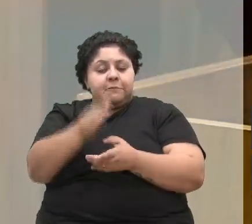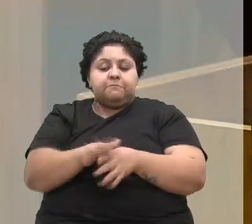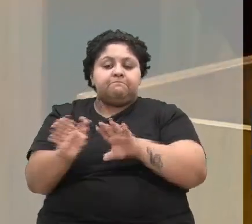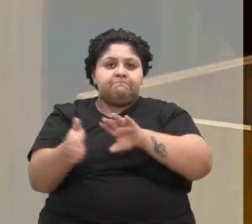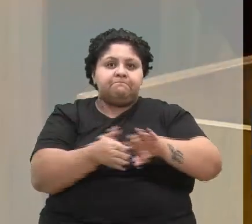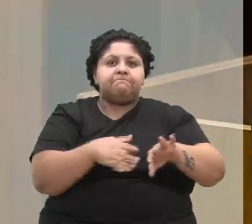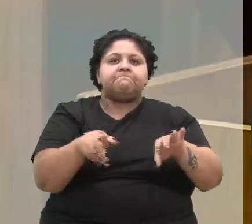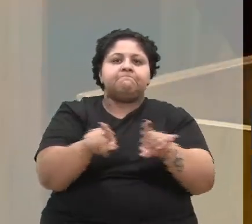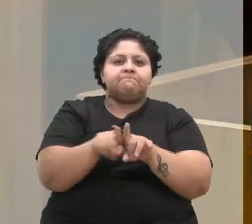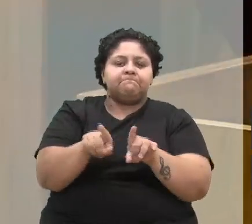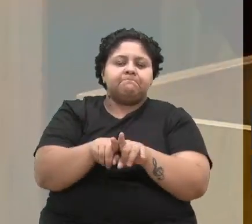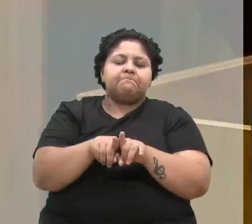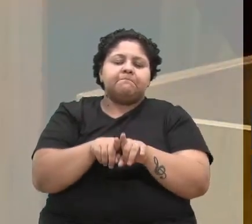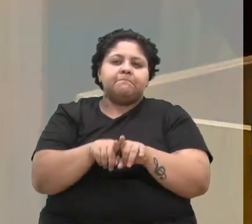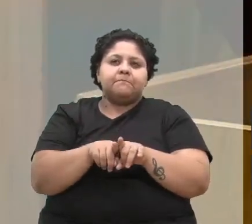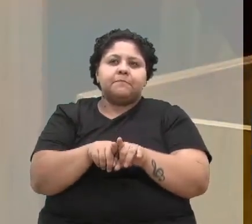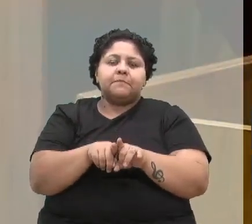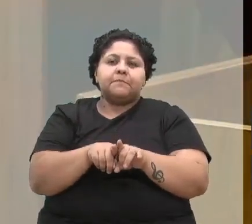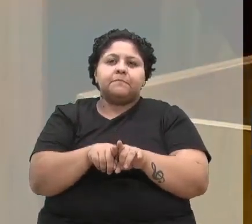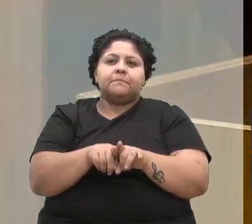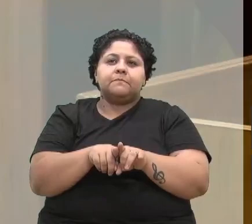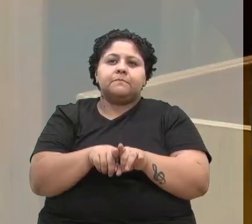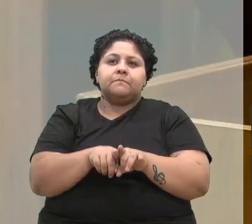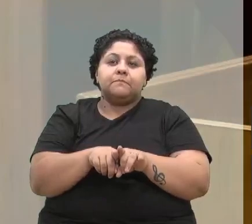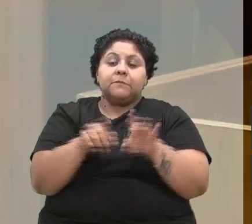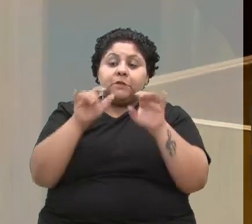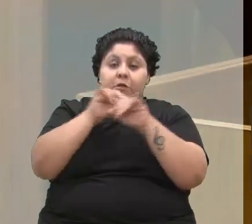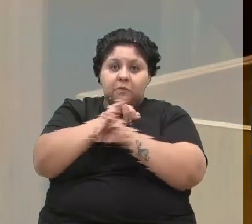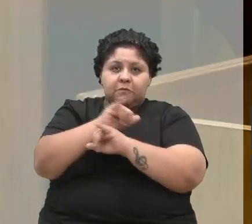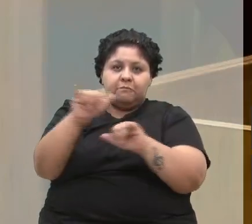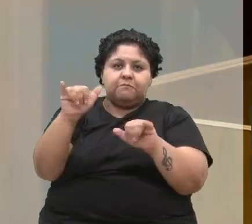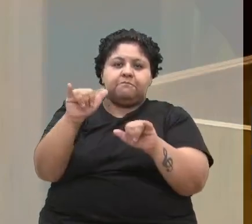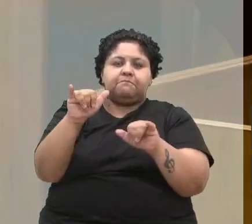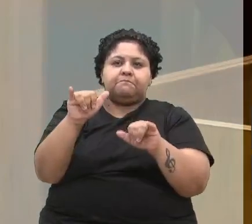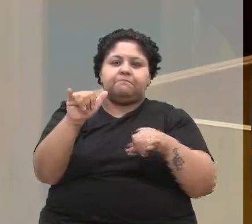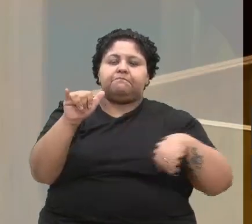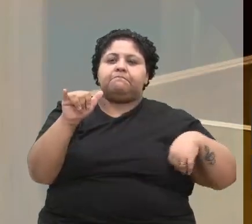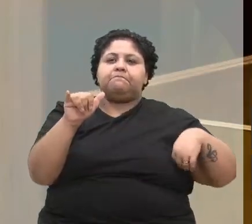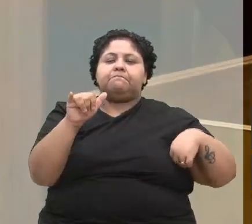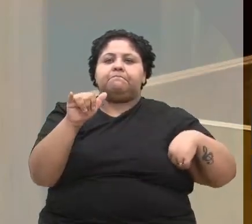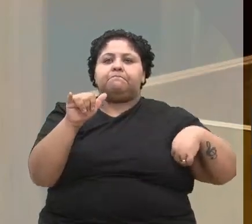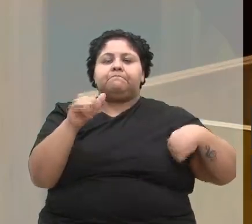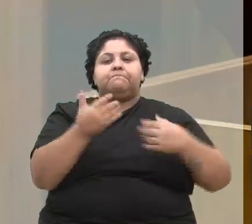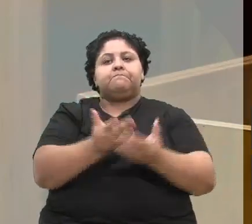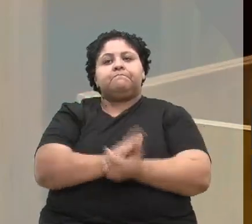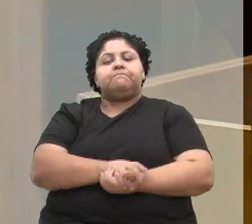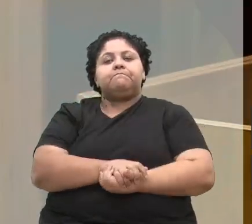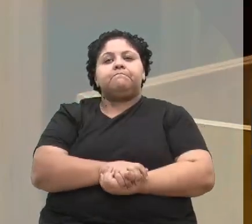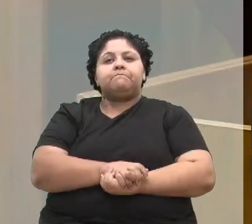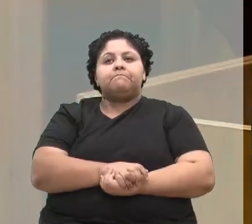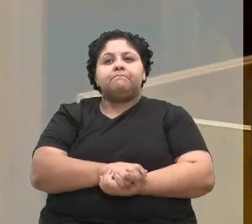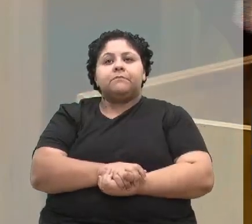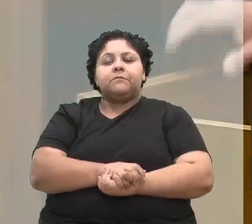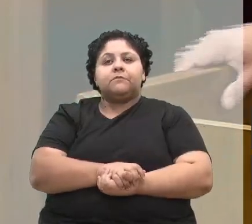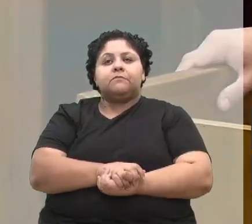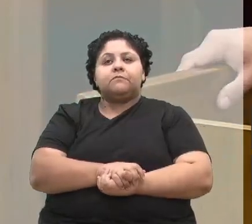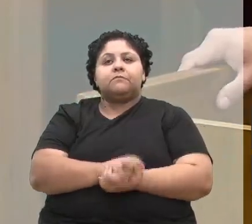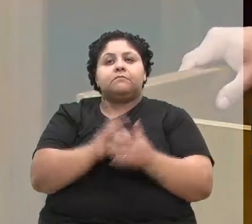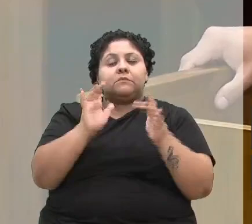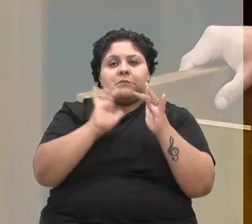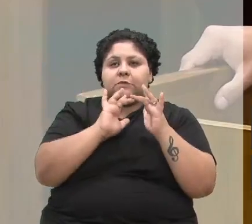também tem outra grande informação que, de fato, está sendo aí publicado nos